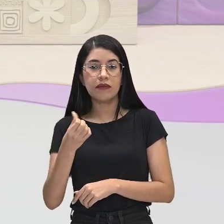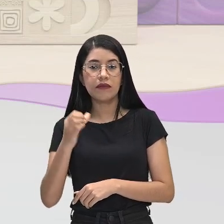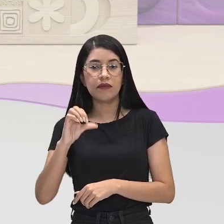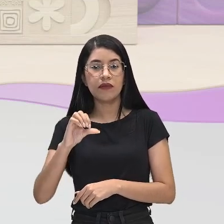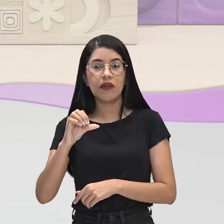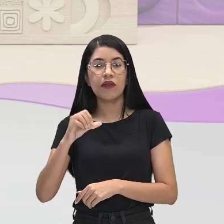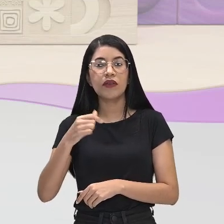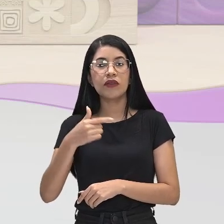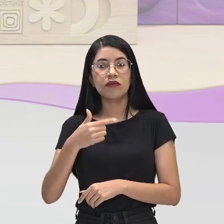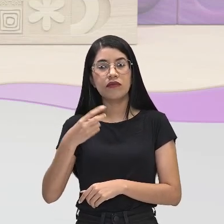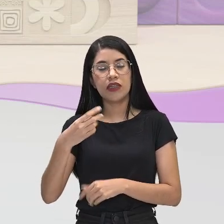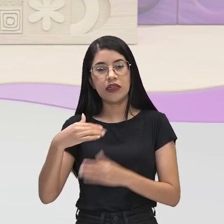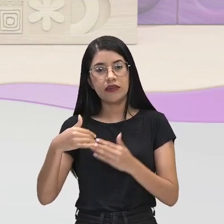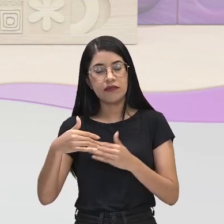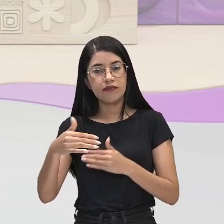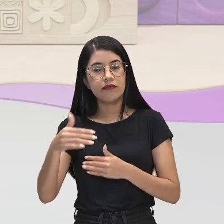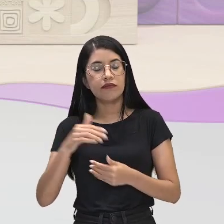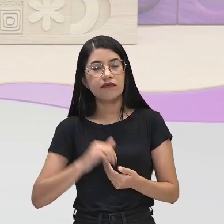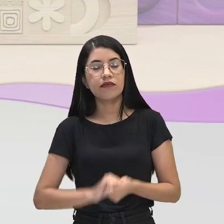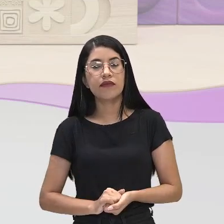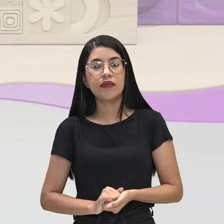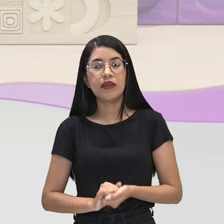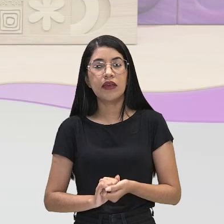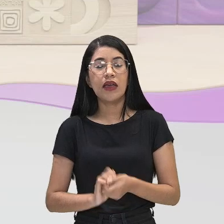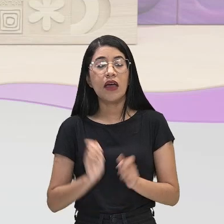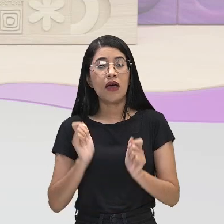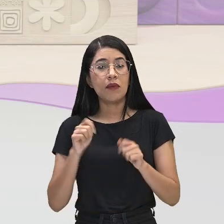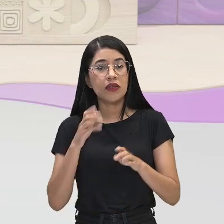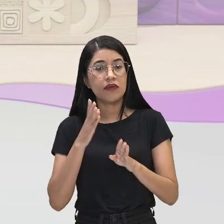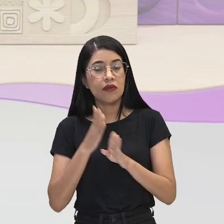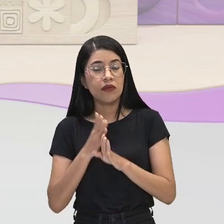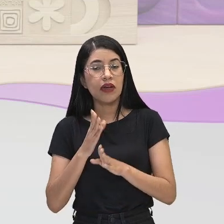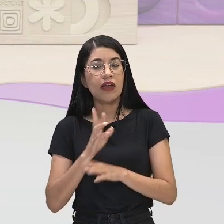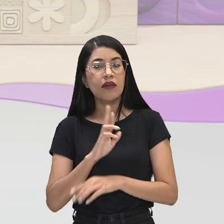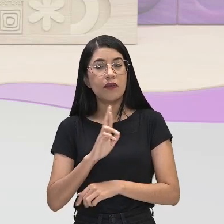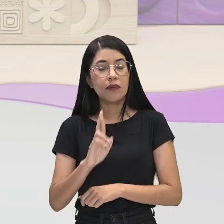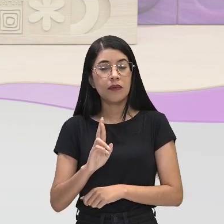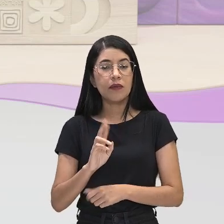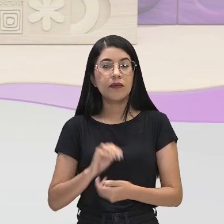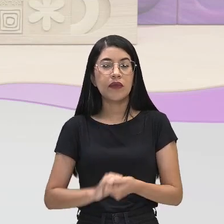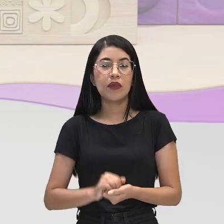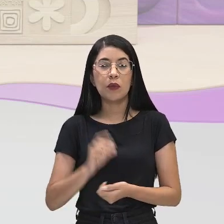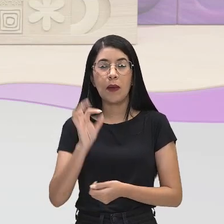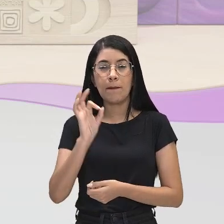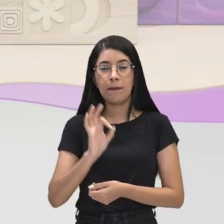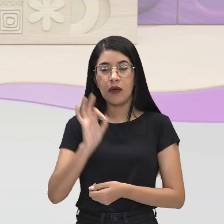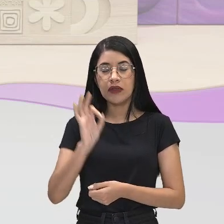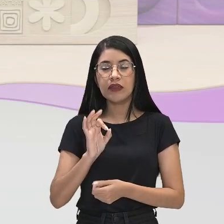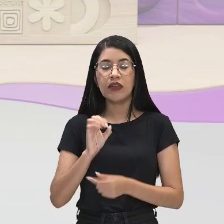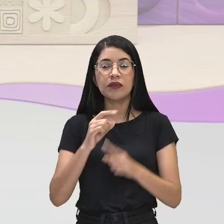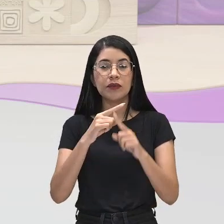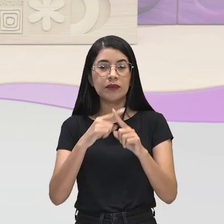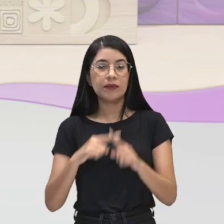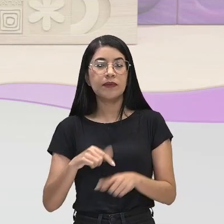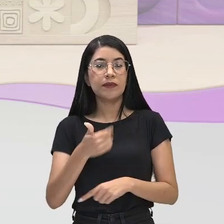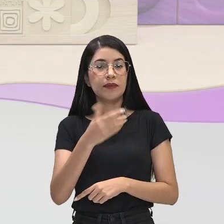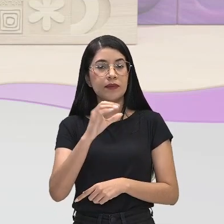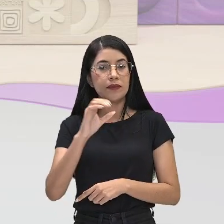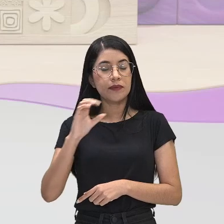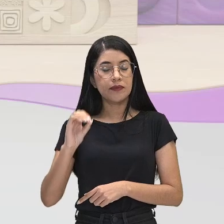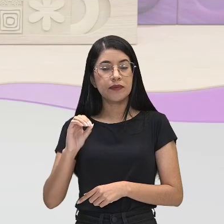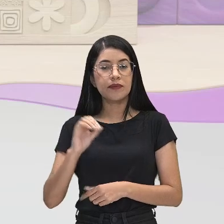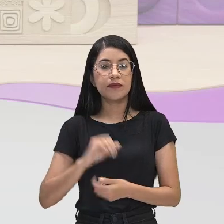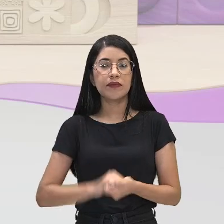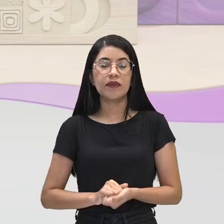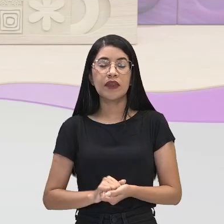0,0769. Aí, para eu ter esse resultado em percentual, eu vou multiplicar esse número por 100. Né? Então, eu posso dizer assim,